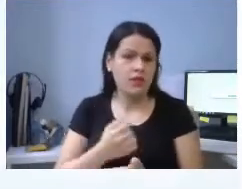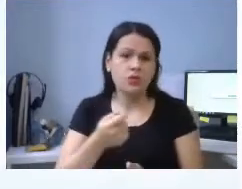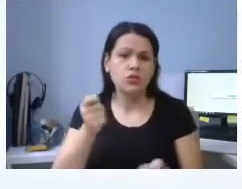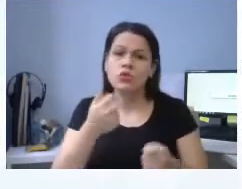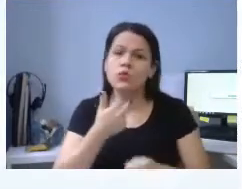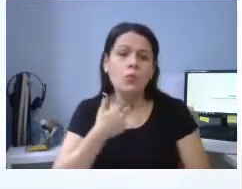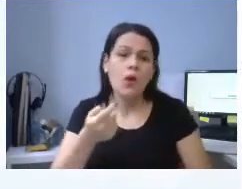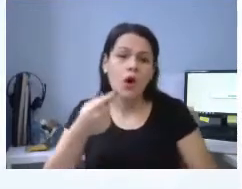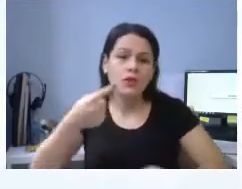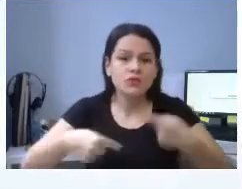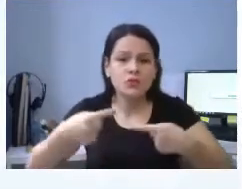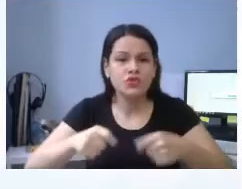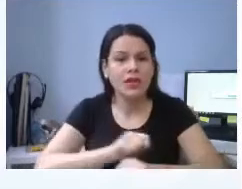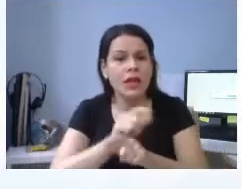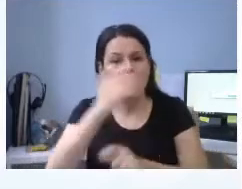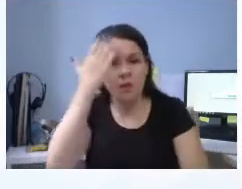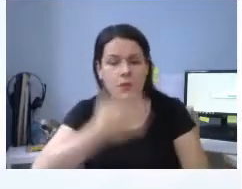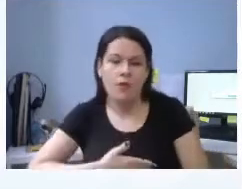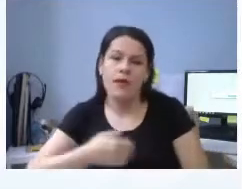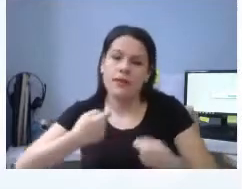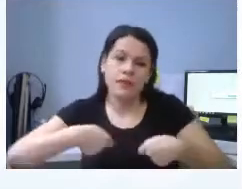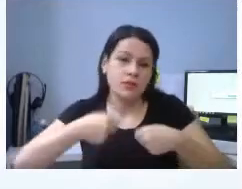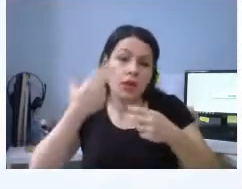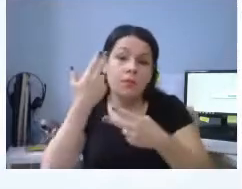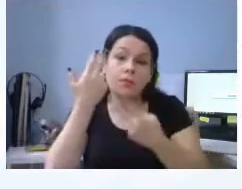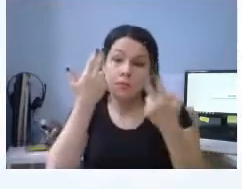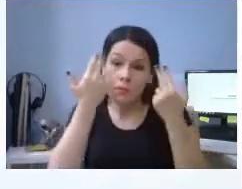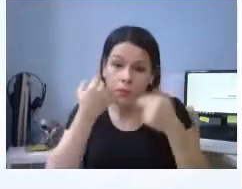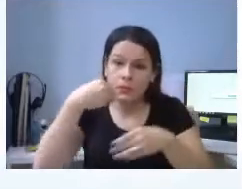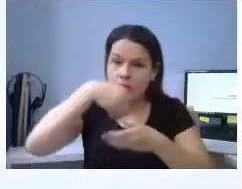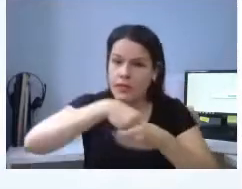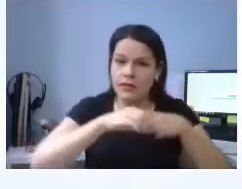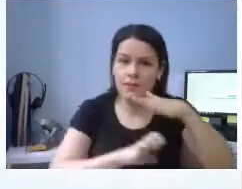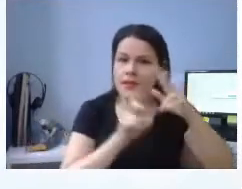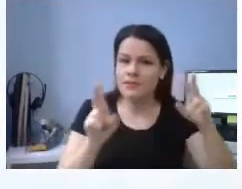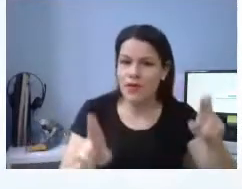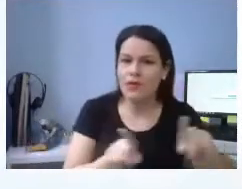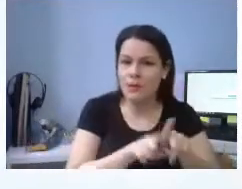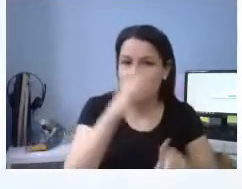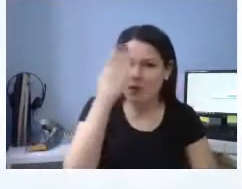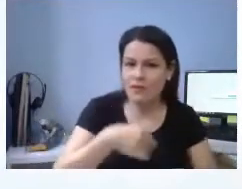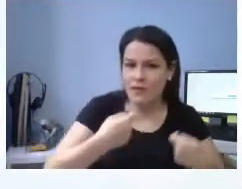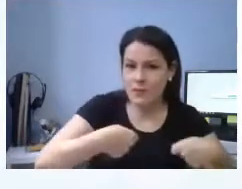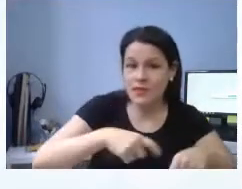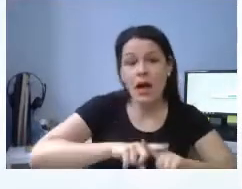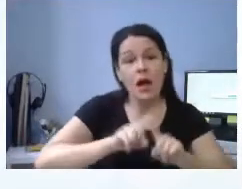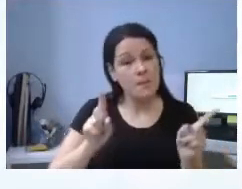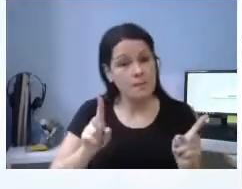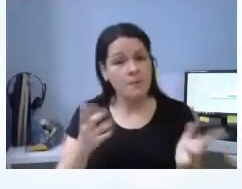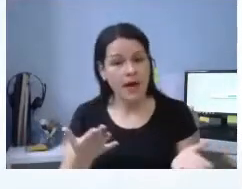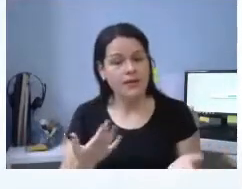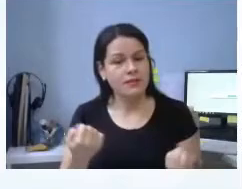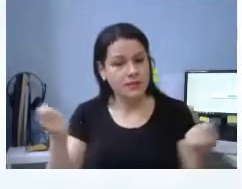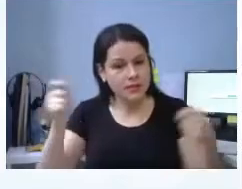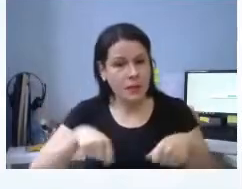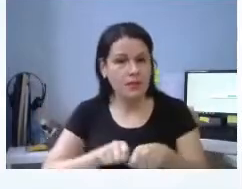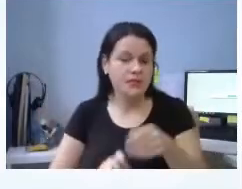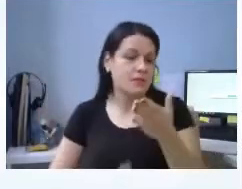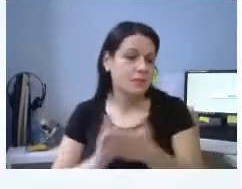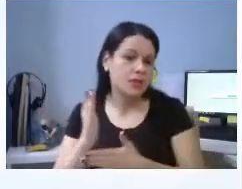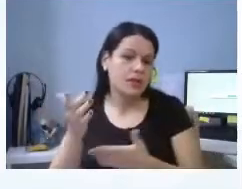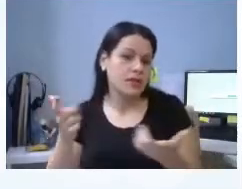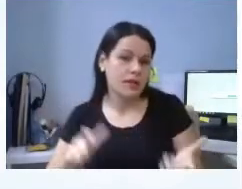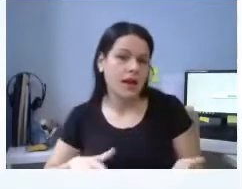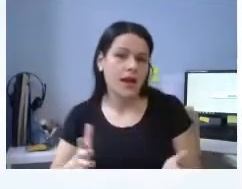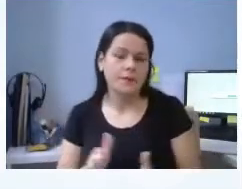Vai ser necessária a prova, infelizmente, como seria dentro da empresa, mas é necessário. E nesse ponto, quando você passou a palavra para o